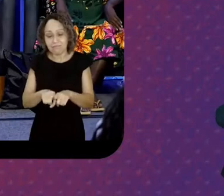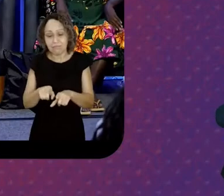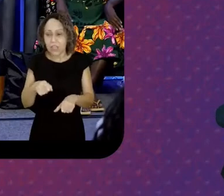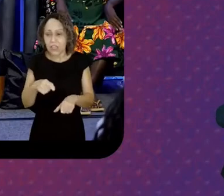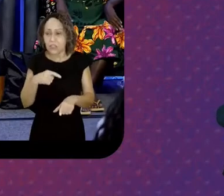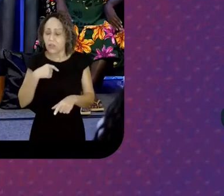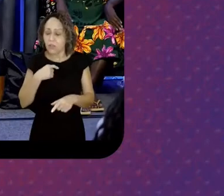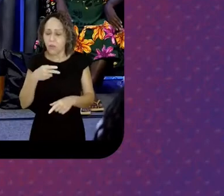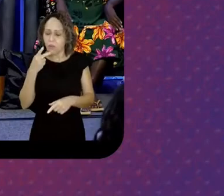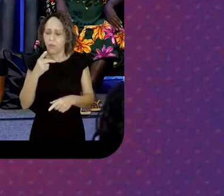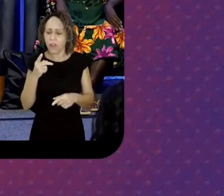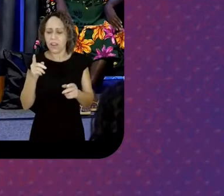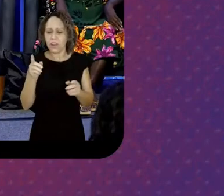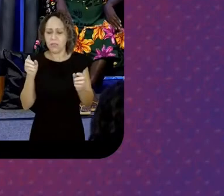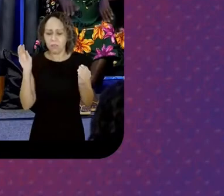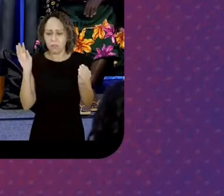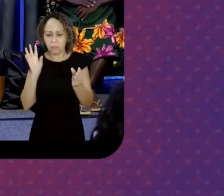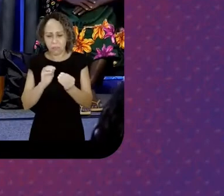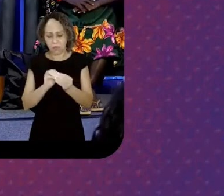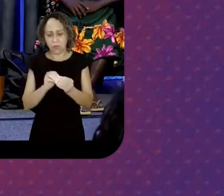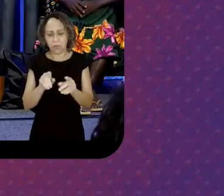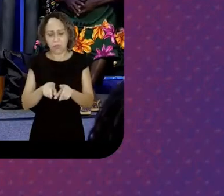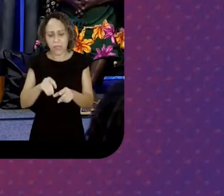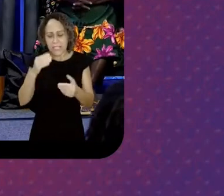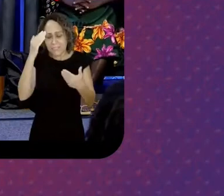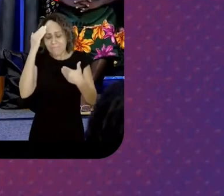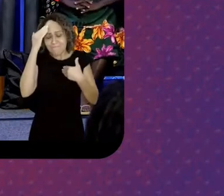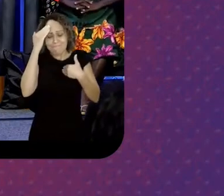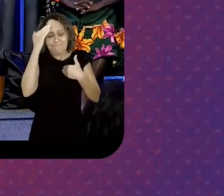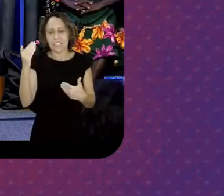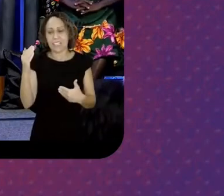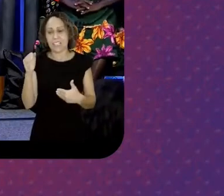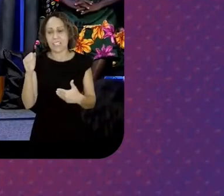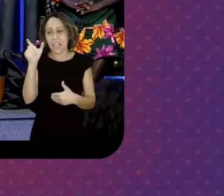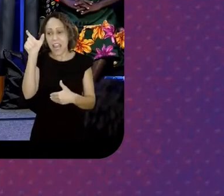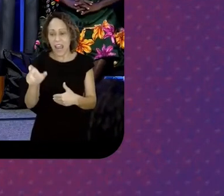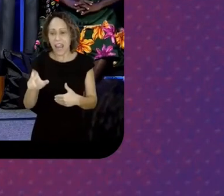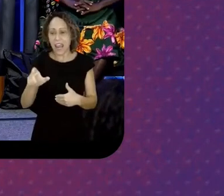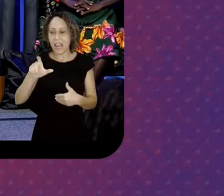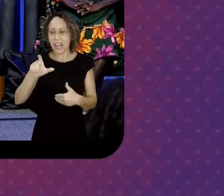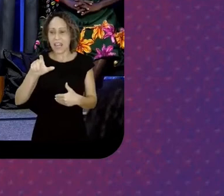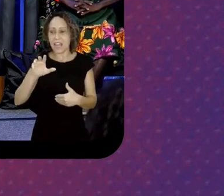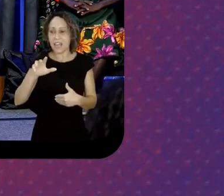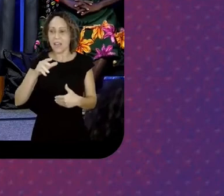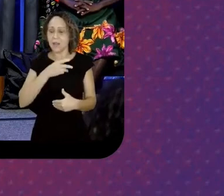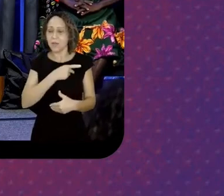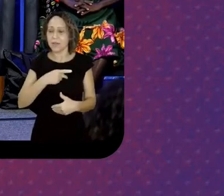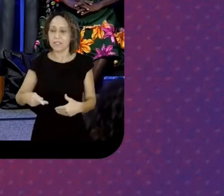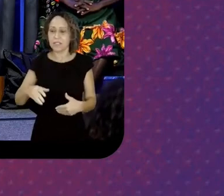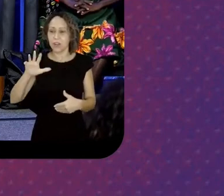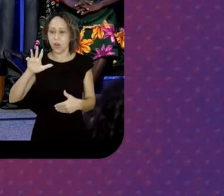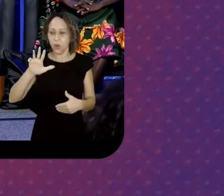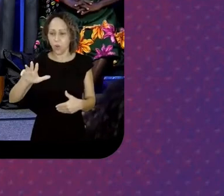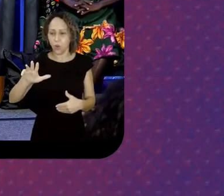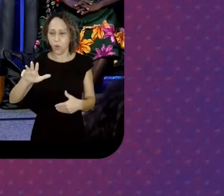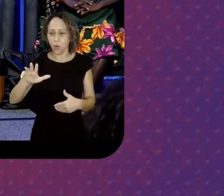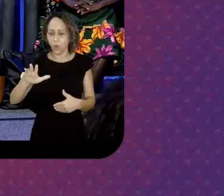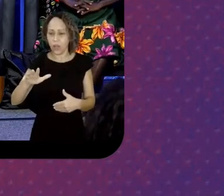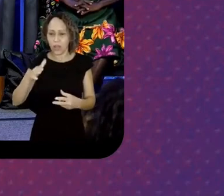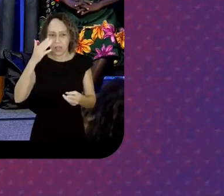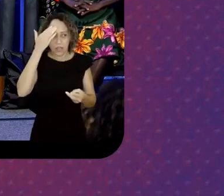agradecer à presidenta Dilma quando ela estava no governo, porque a minha categoria ela foi reconhecida, ela